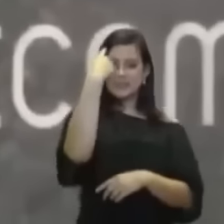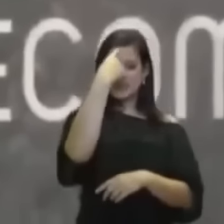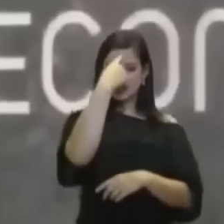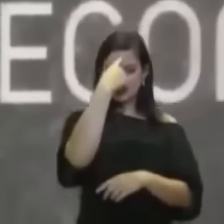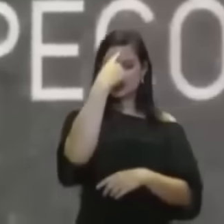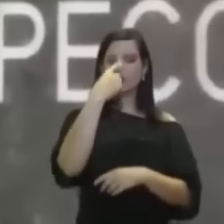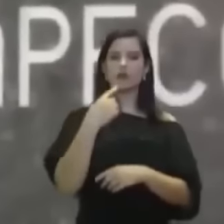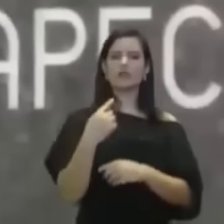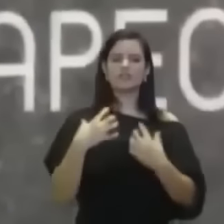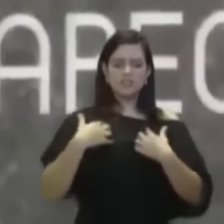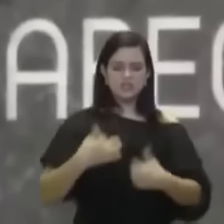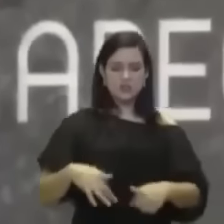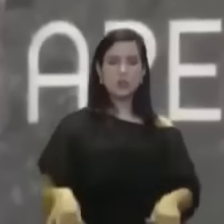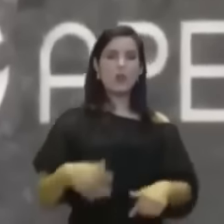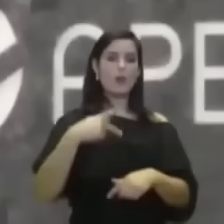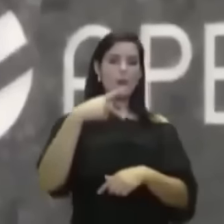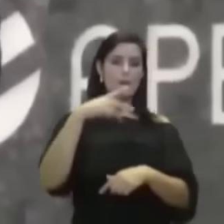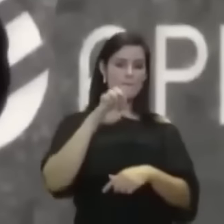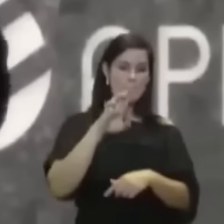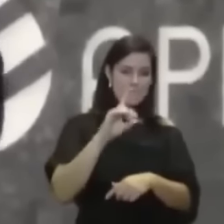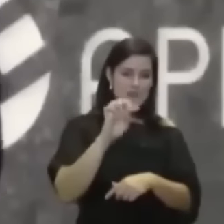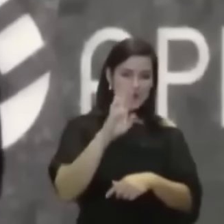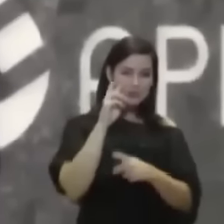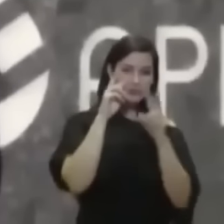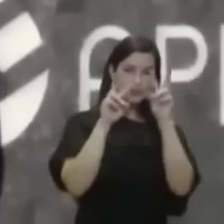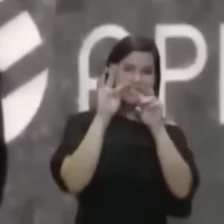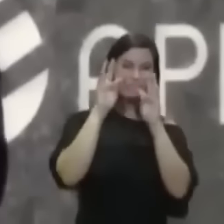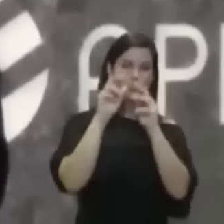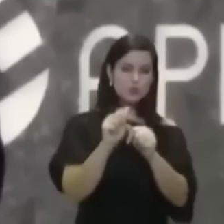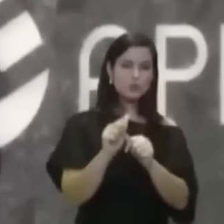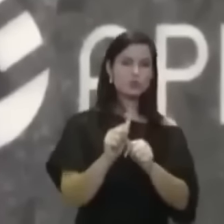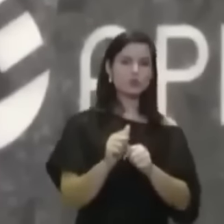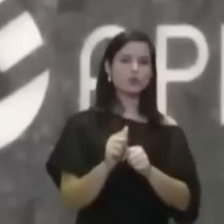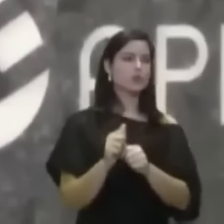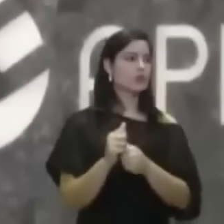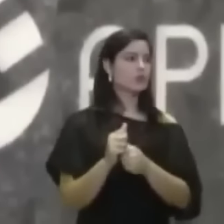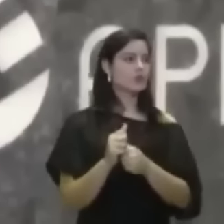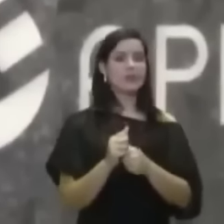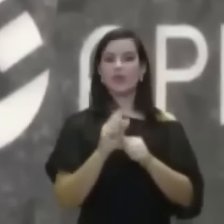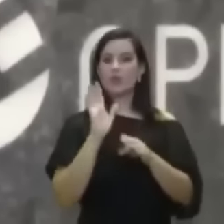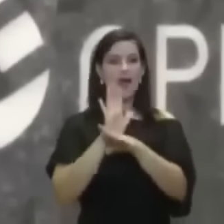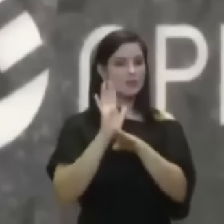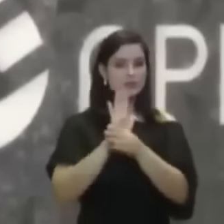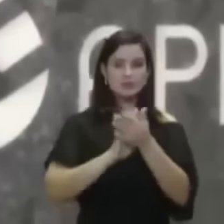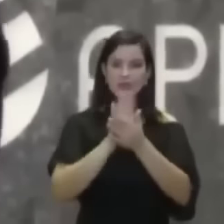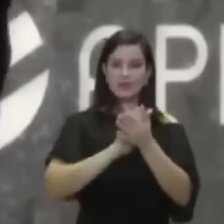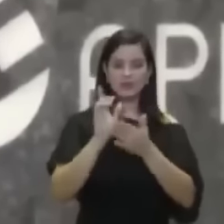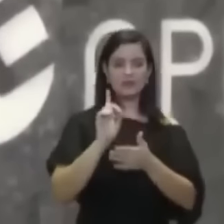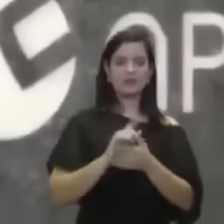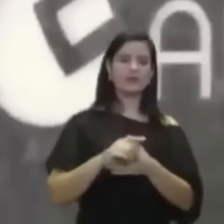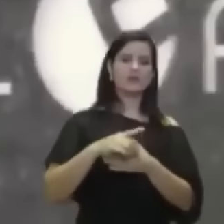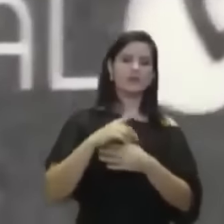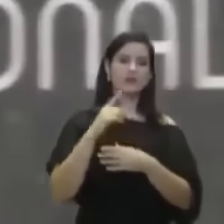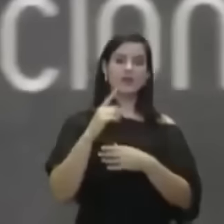não está lá. 3 horas da tarde, Jesus entrega o seu espírito ao Pai e morre, Pedro não está lá, nem para lhe dar um sepultamento digno.